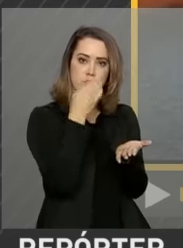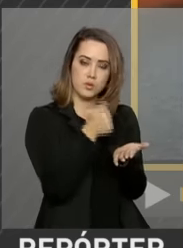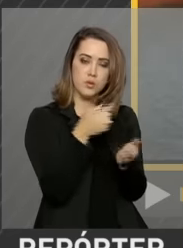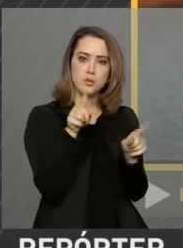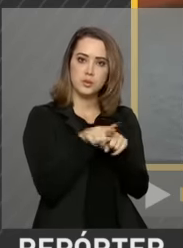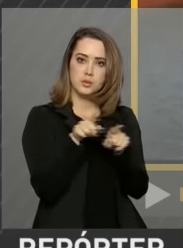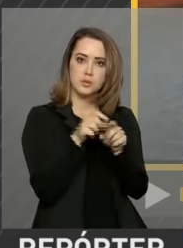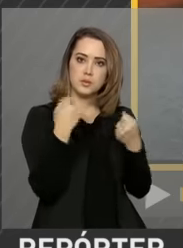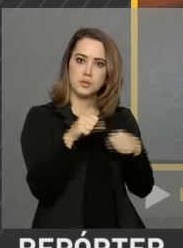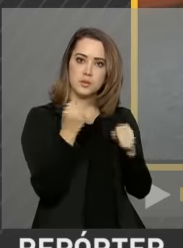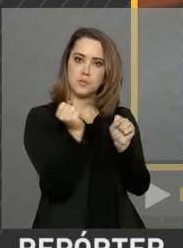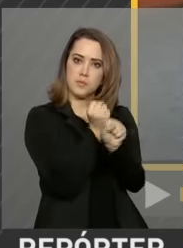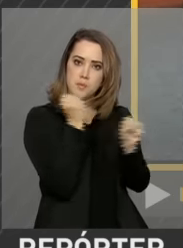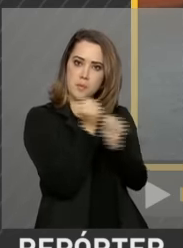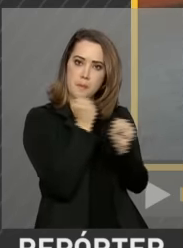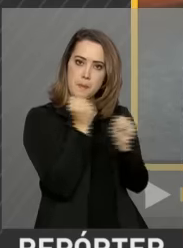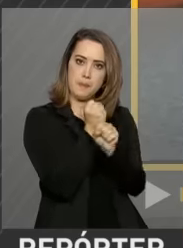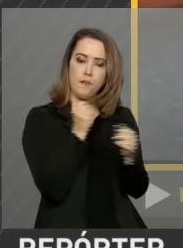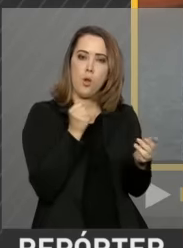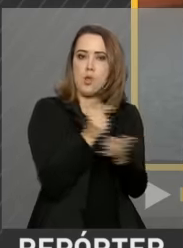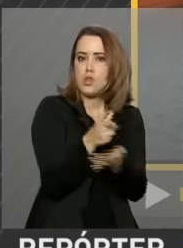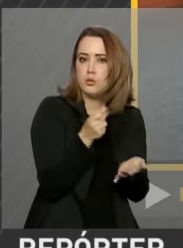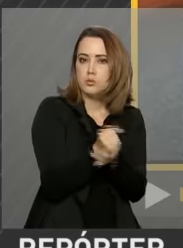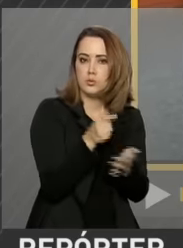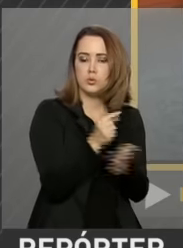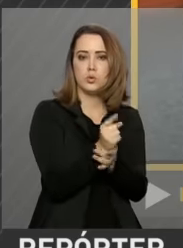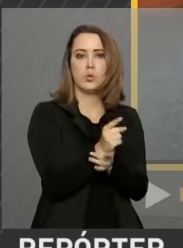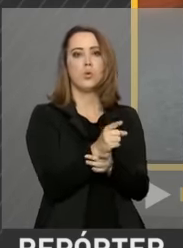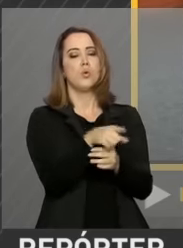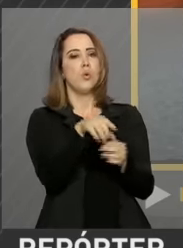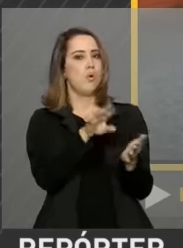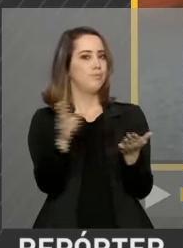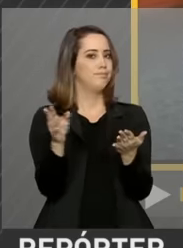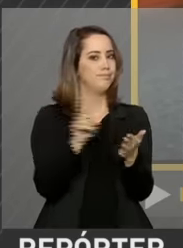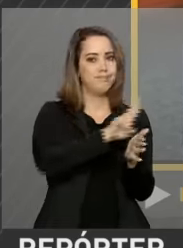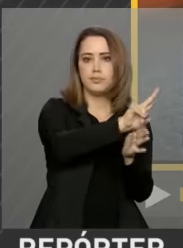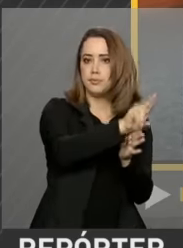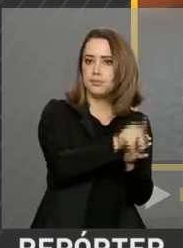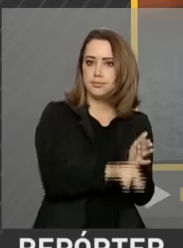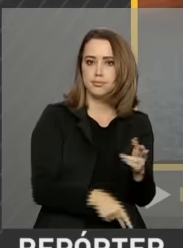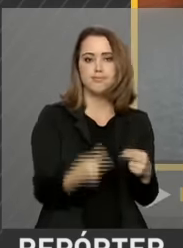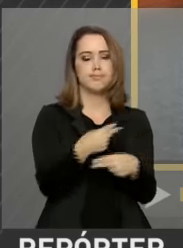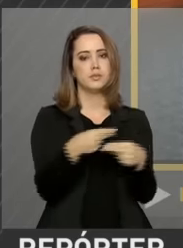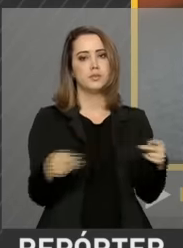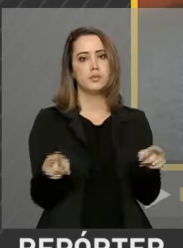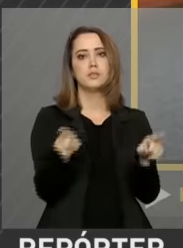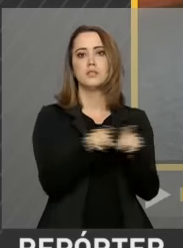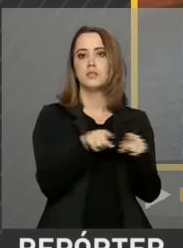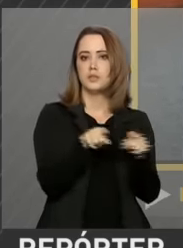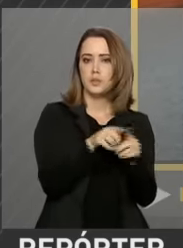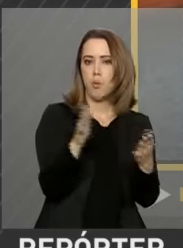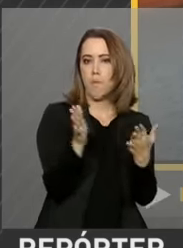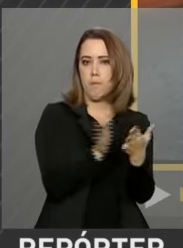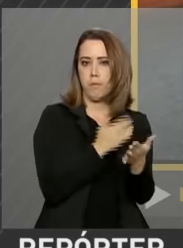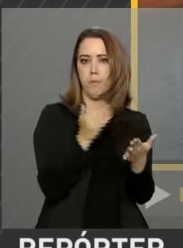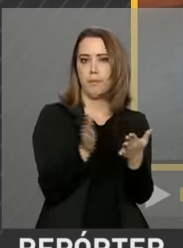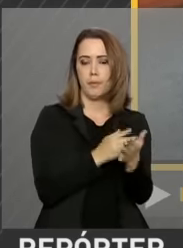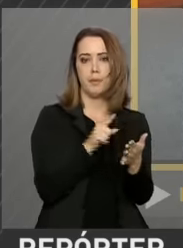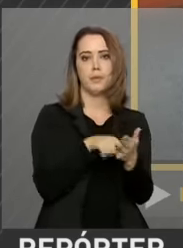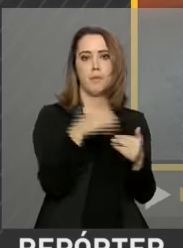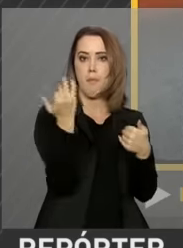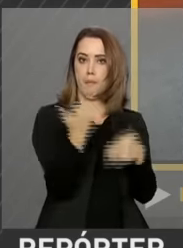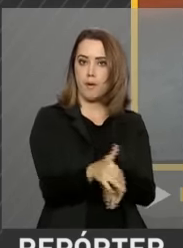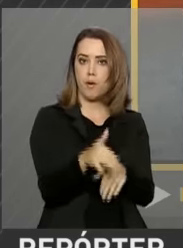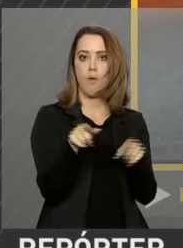infraestrutura compra de material didático de áudio e vídeo também material de mecanografia para rodar provas